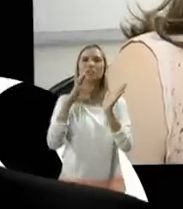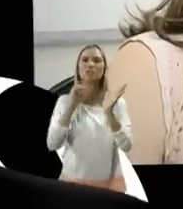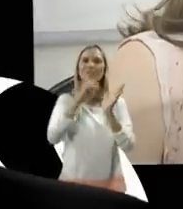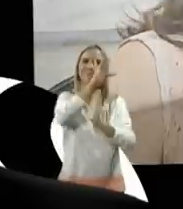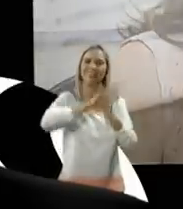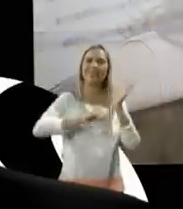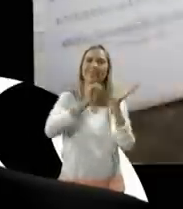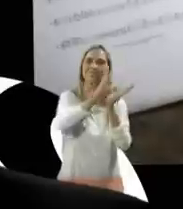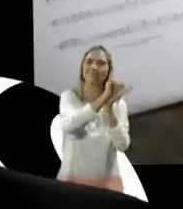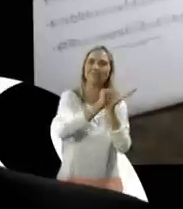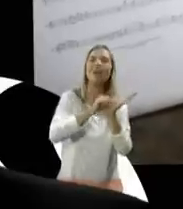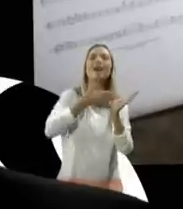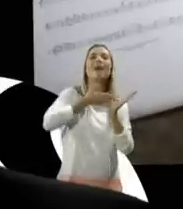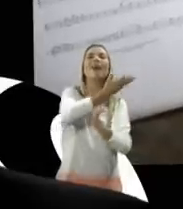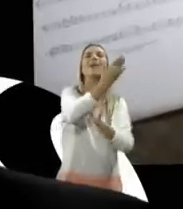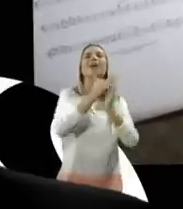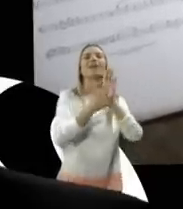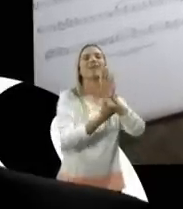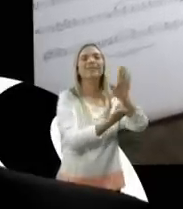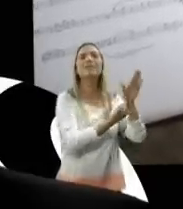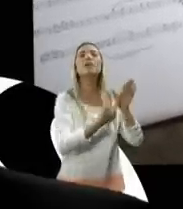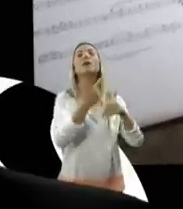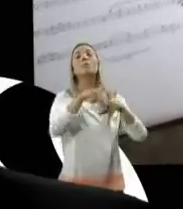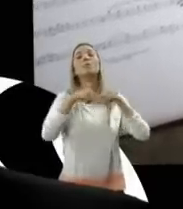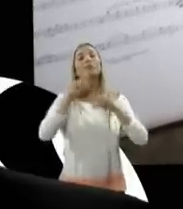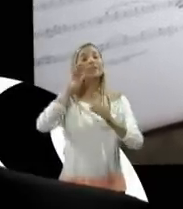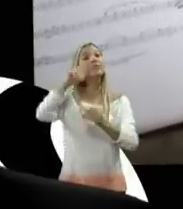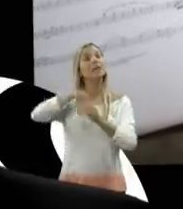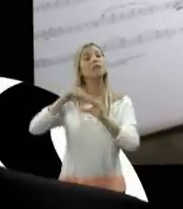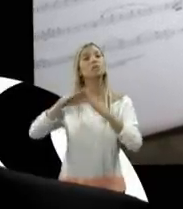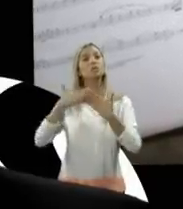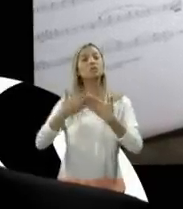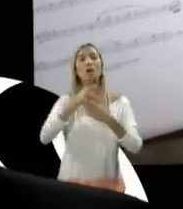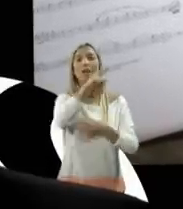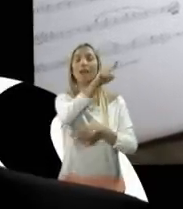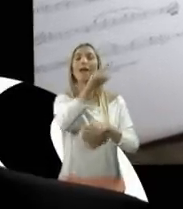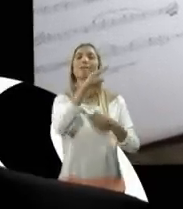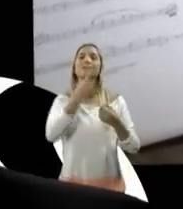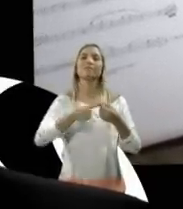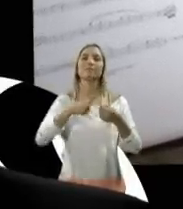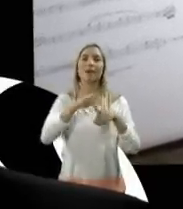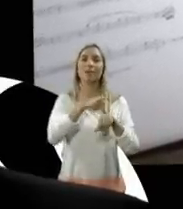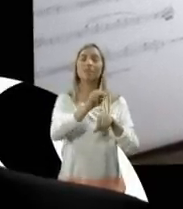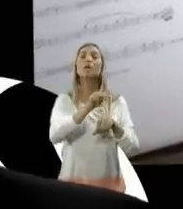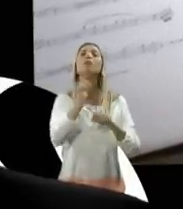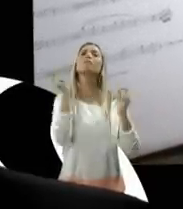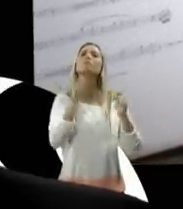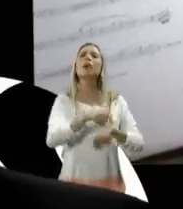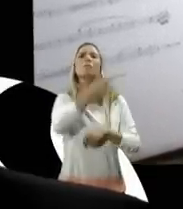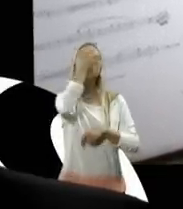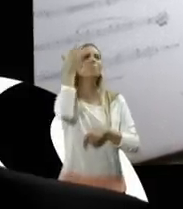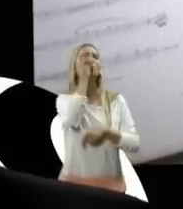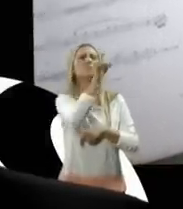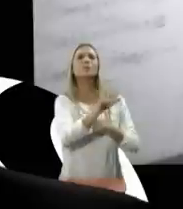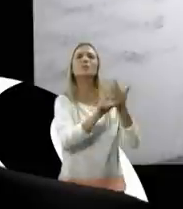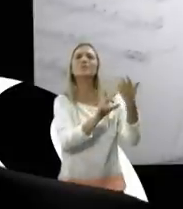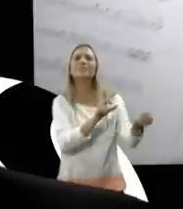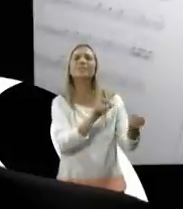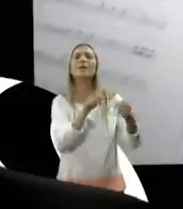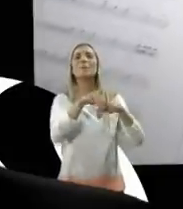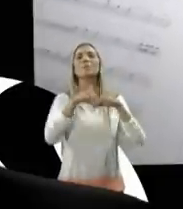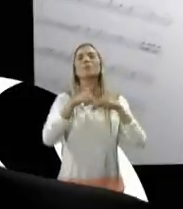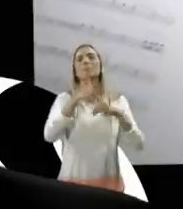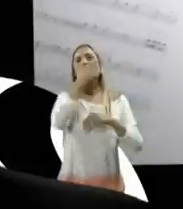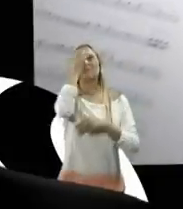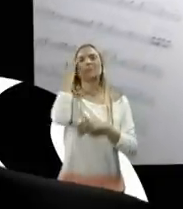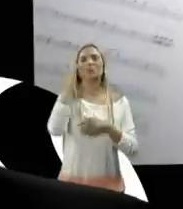melhor viabilidade de trabalhar isso já na escola, lá em Tapicerica, fazer uma proposta, propor para o corpo